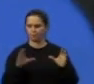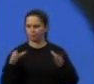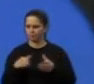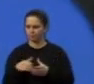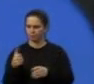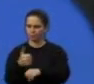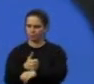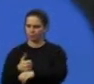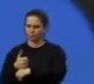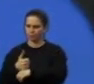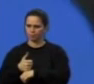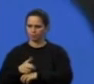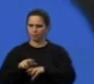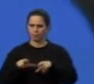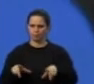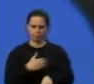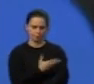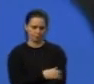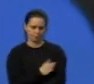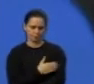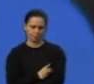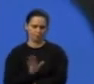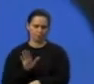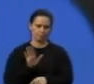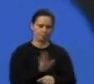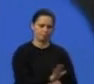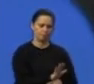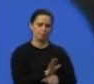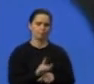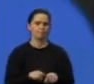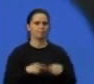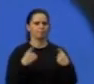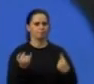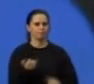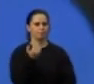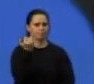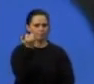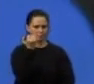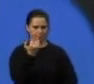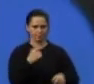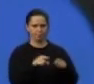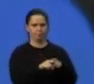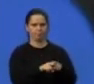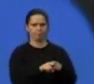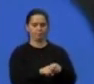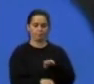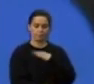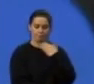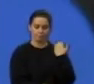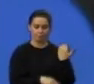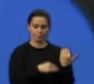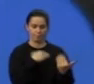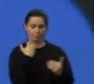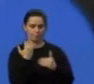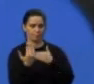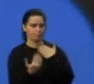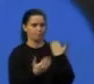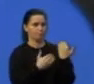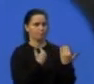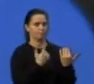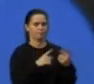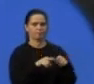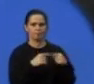multiprofissional treinada. Importante também ressaltar que a mortalidade aumenta com o número de